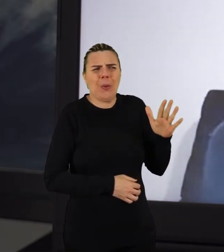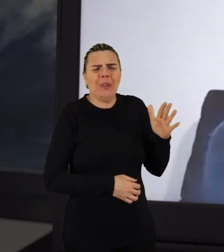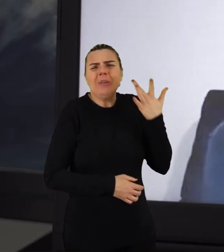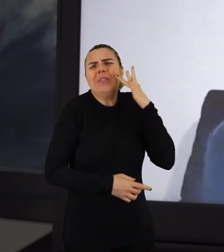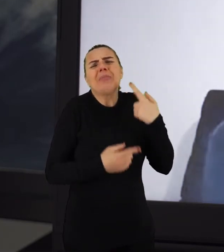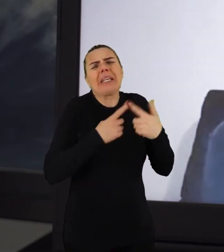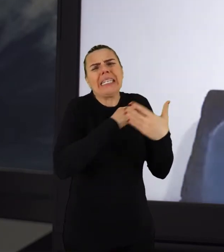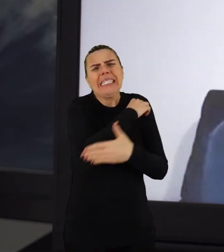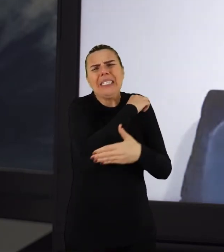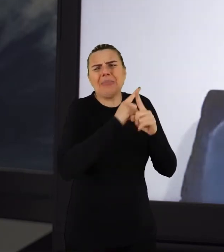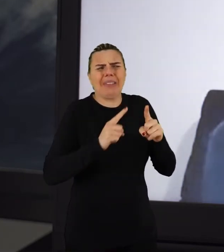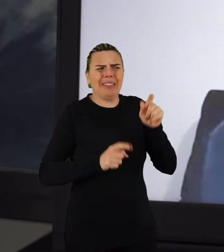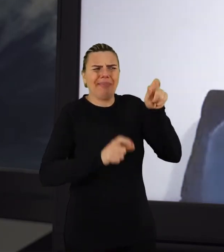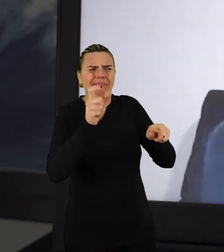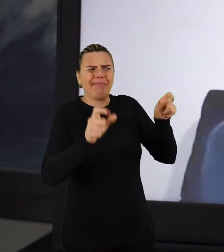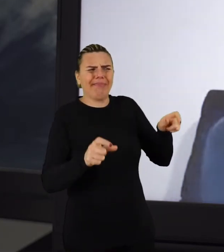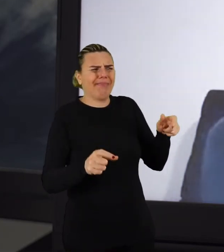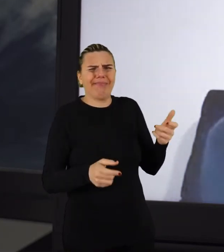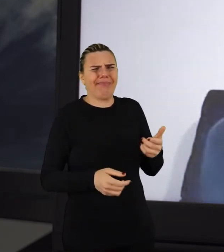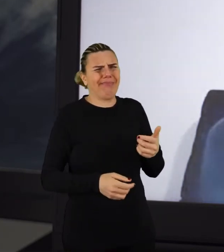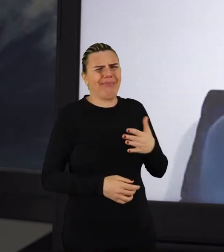mas eu achei eles todos muito